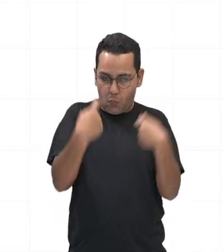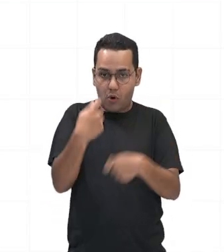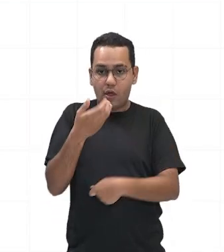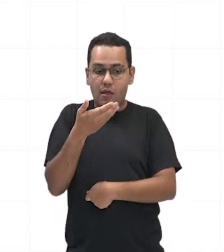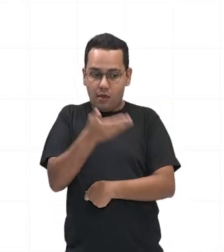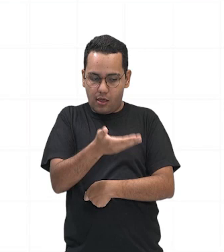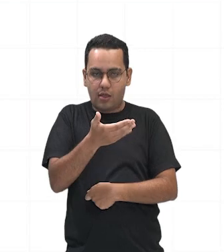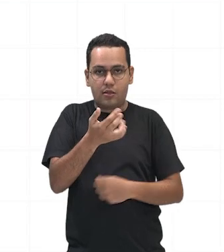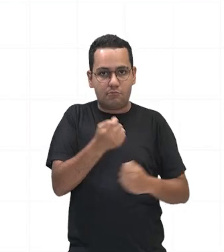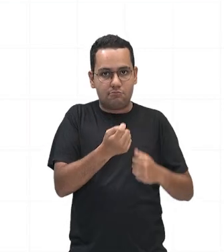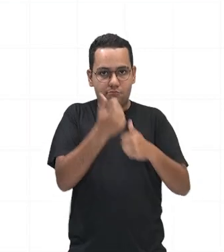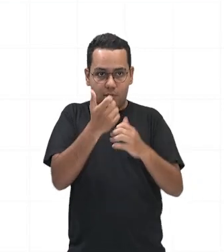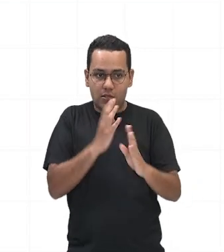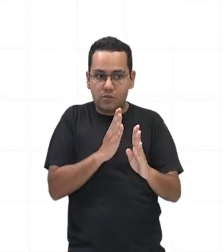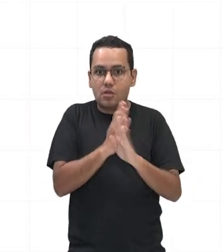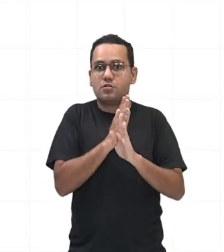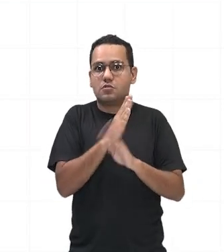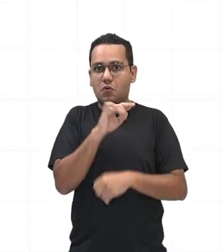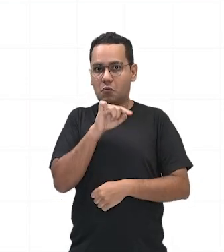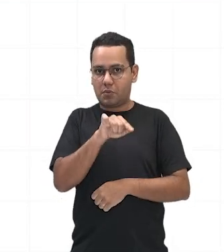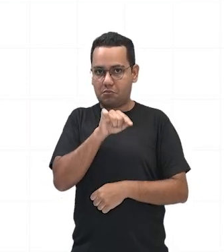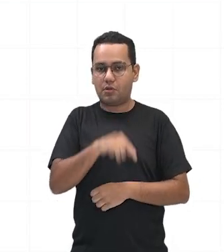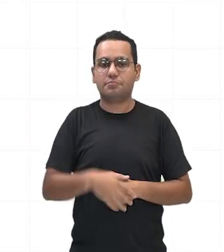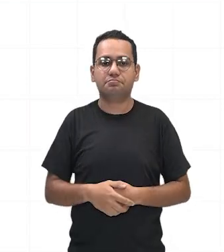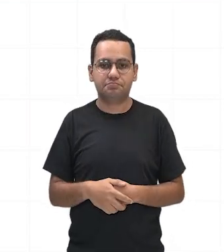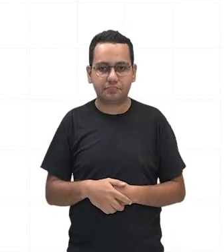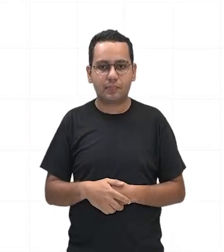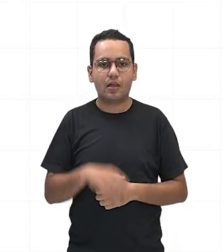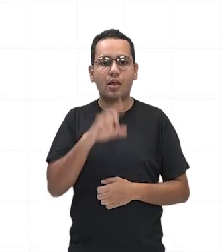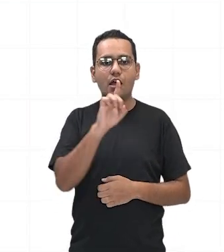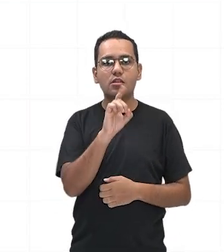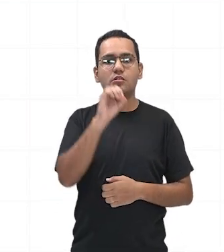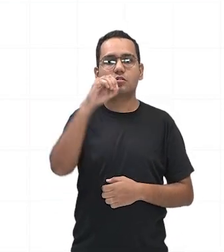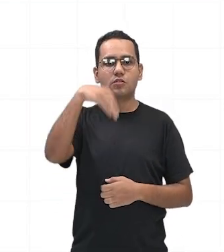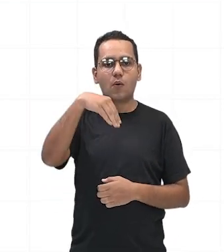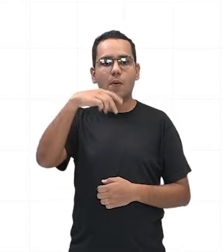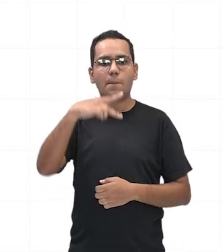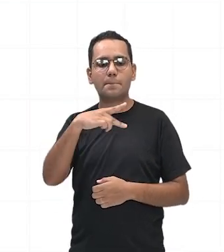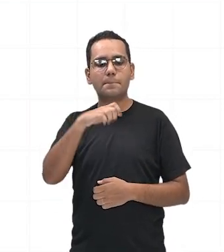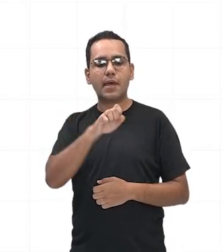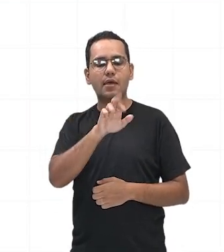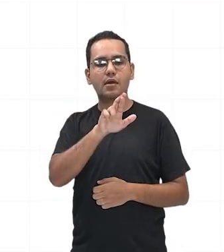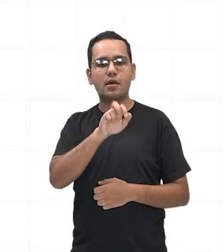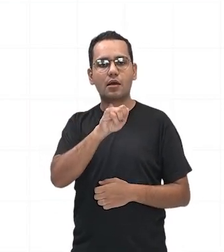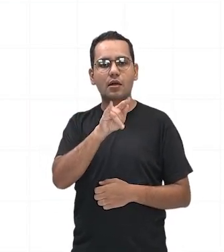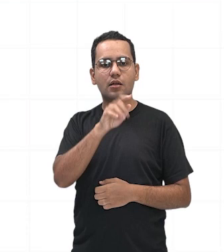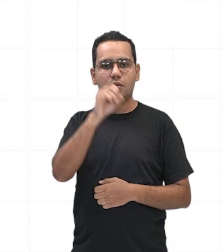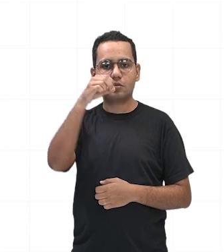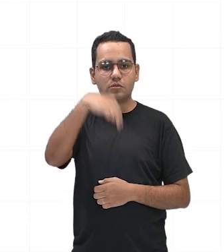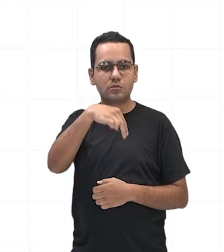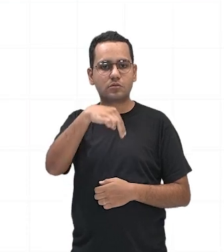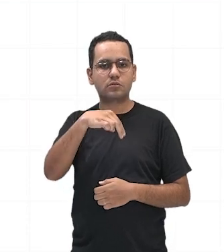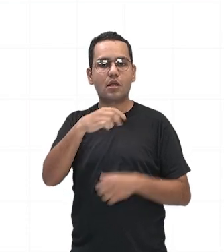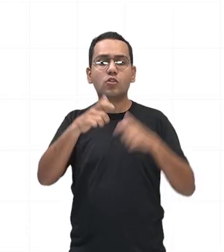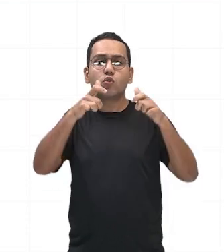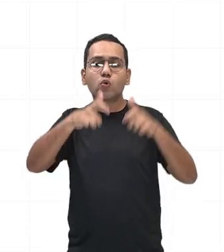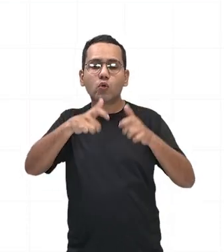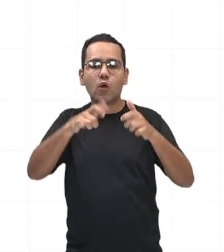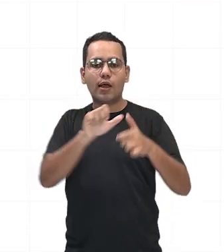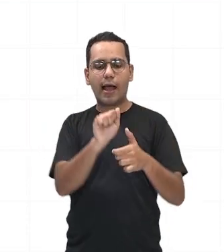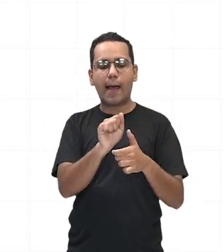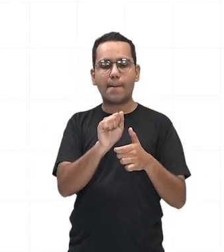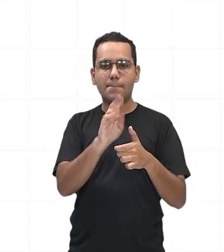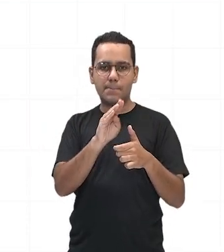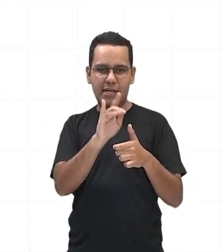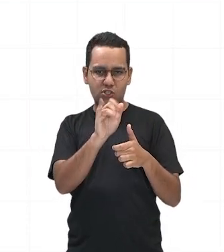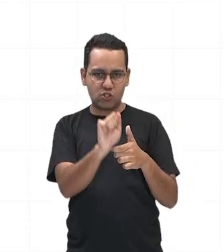toma, né, geralmente no final do ano, a Dom Perignon, um monge da abadia de São Pedro, encarregado de cuidar da adega da abadia